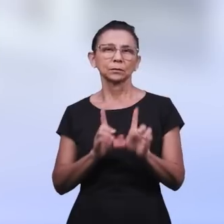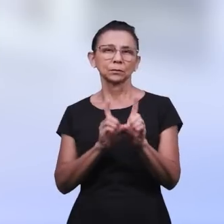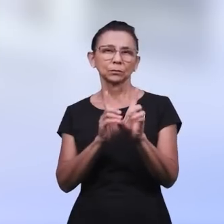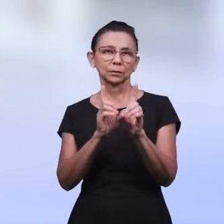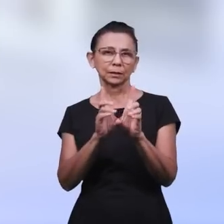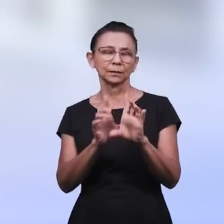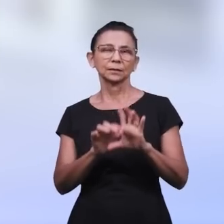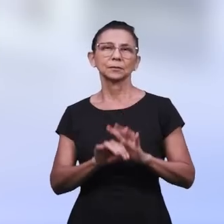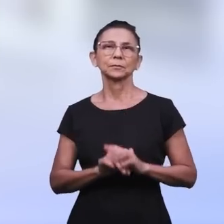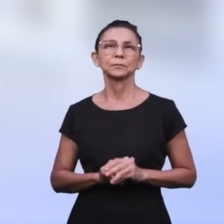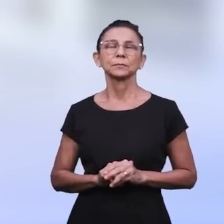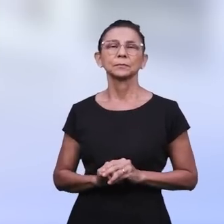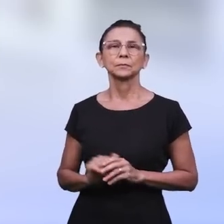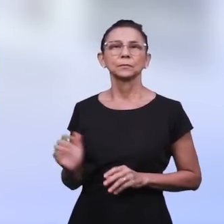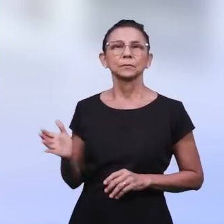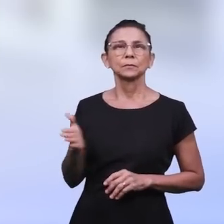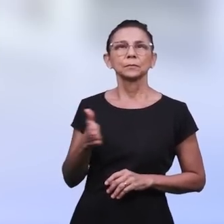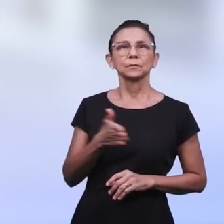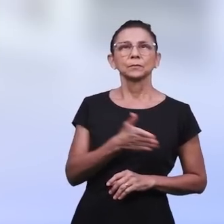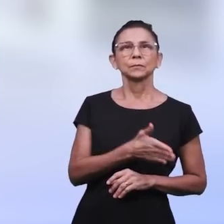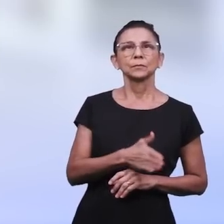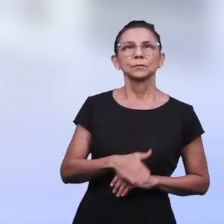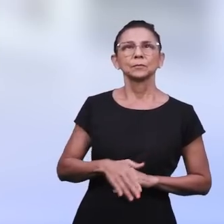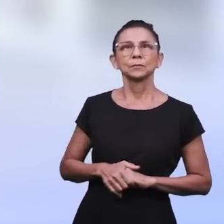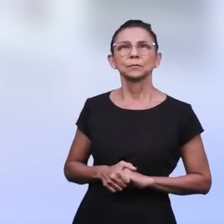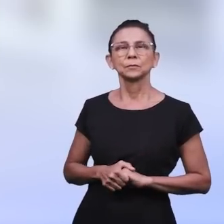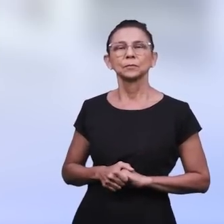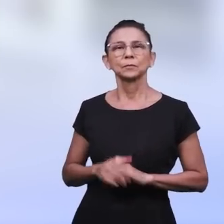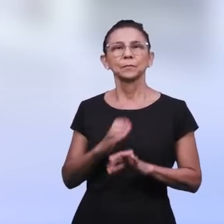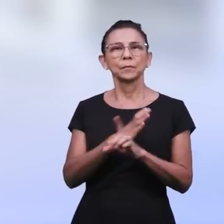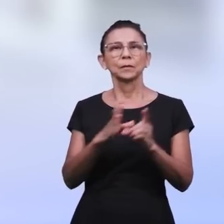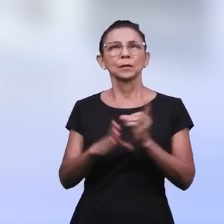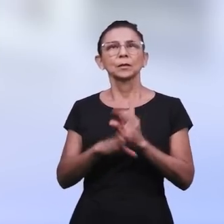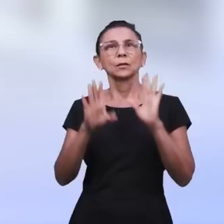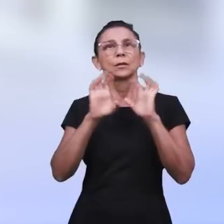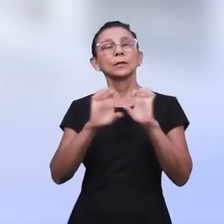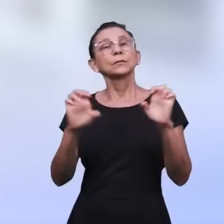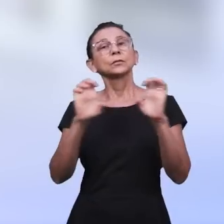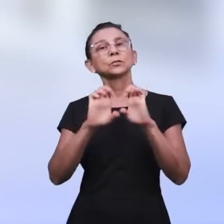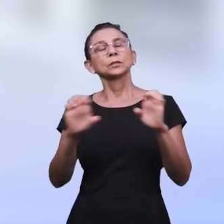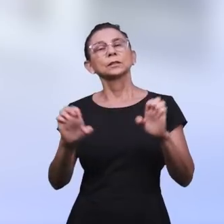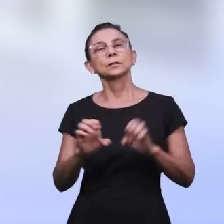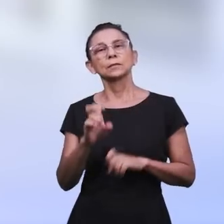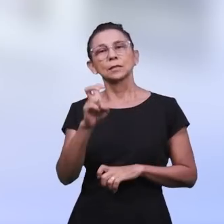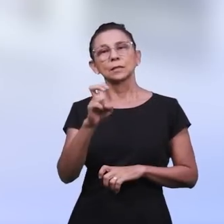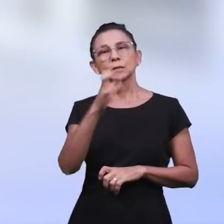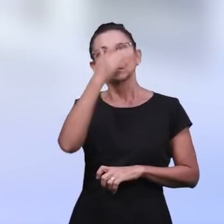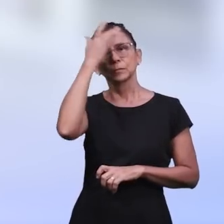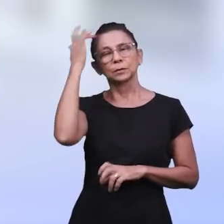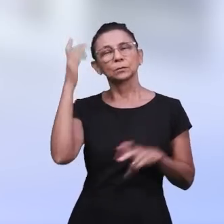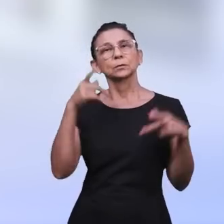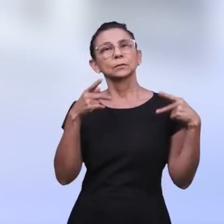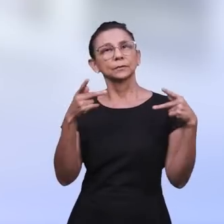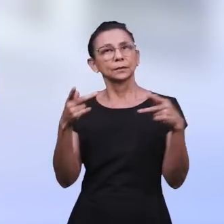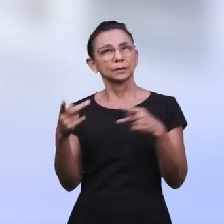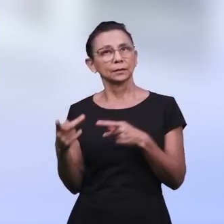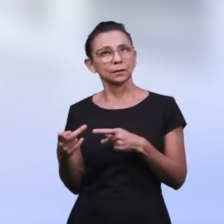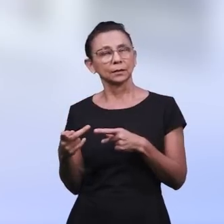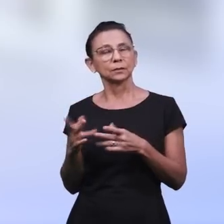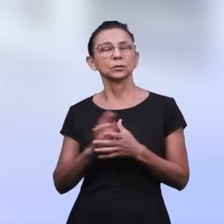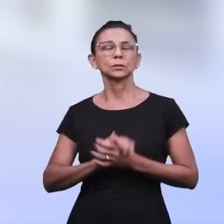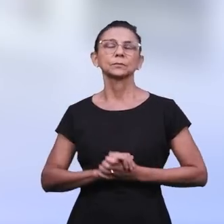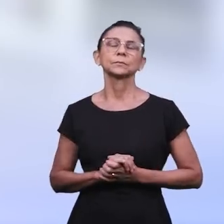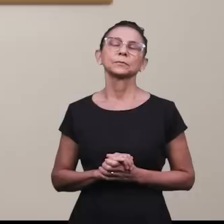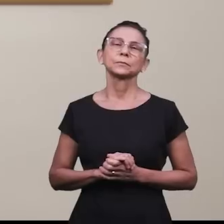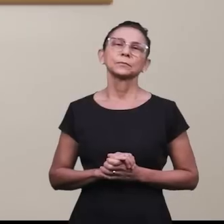falou profundamente com eles através dos louvores e da palavra. No final, eles testemunharam que saíram daquele culto